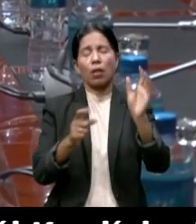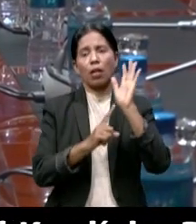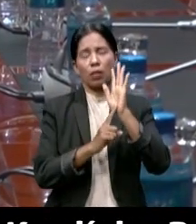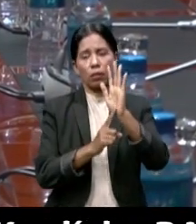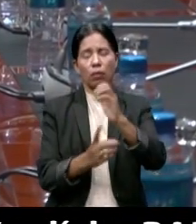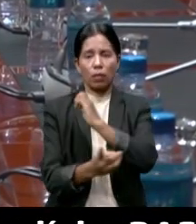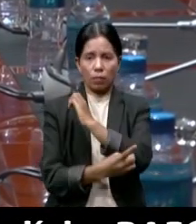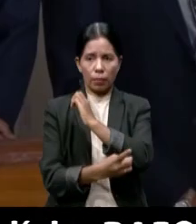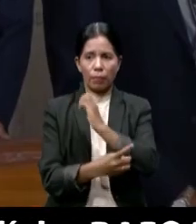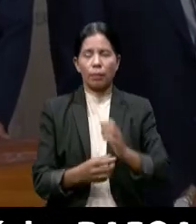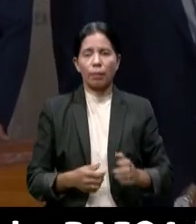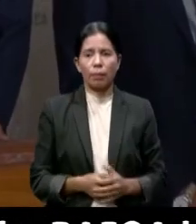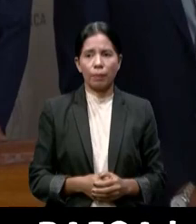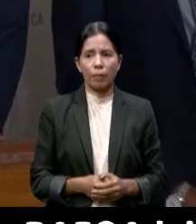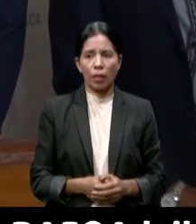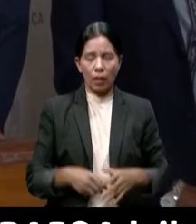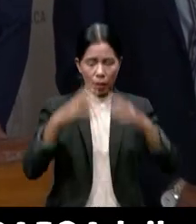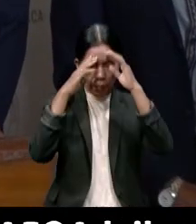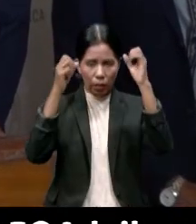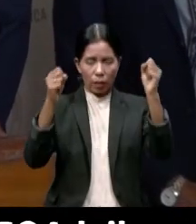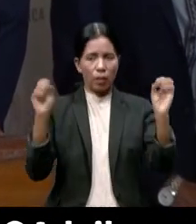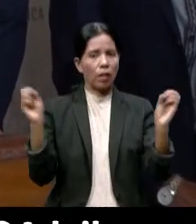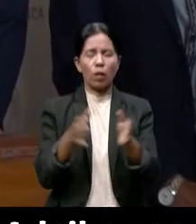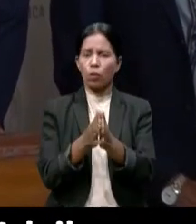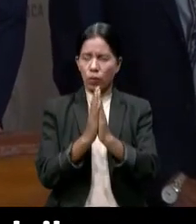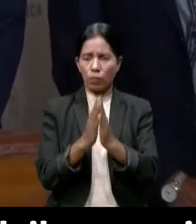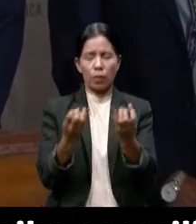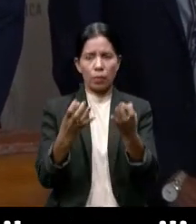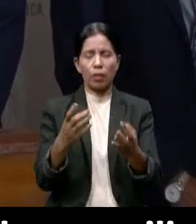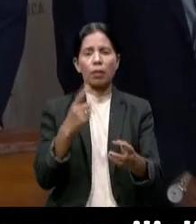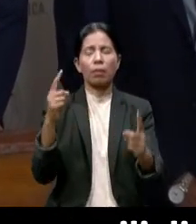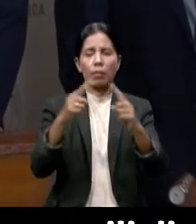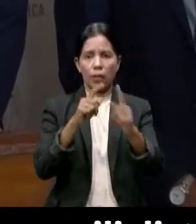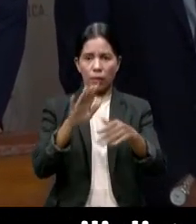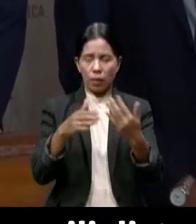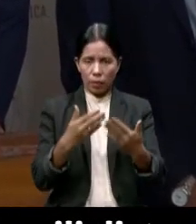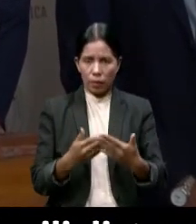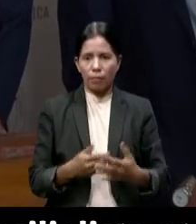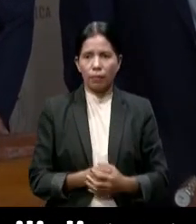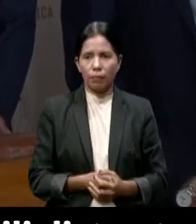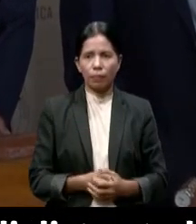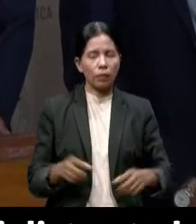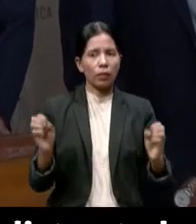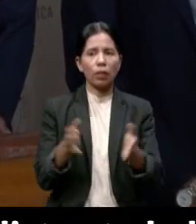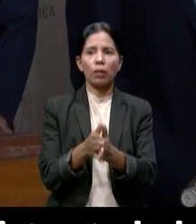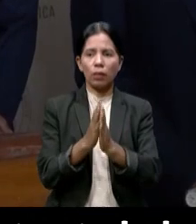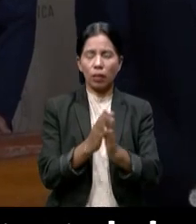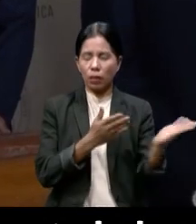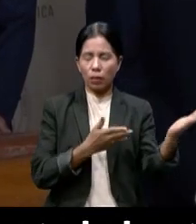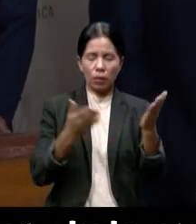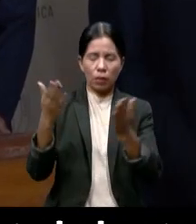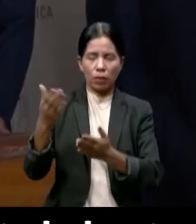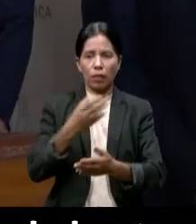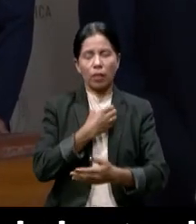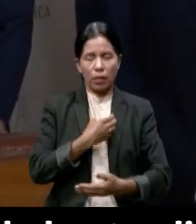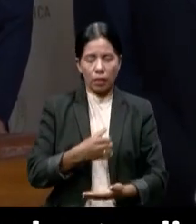Sim, eu sou presidente da República, lá russo Batbara, foi atleta Sira, lá russo de valor e medalha mais,